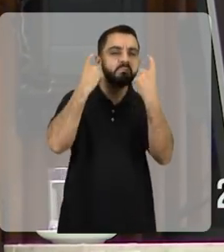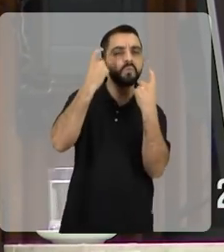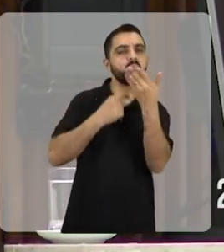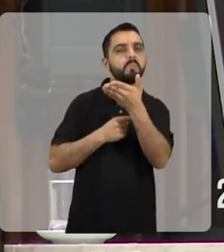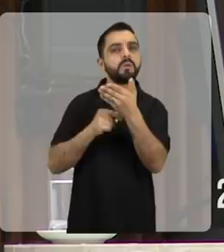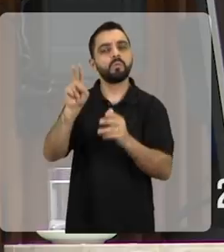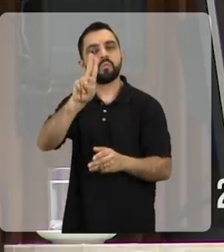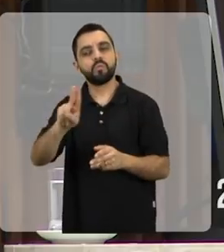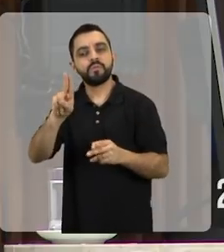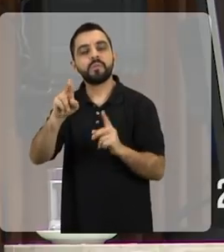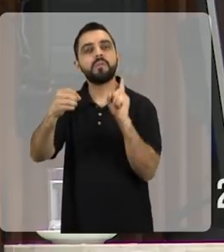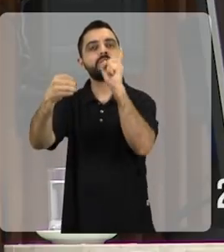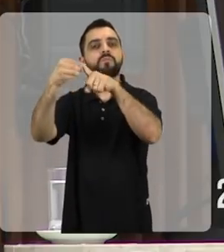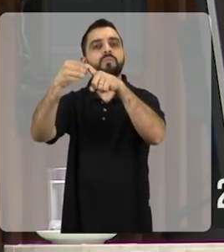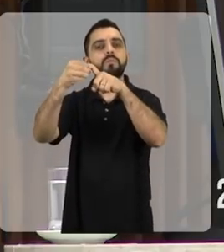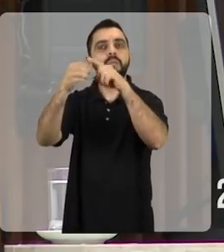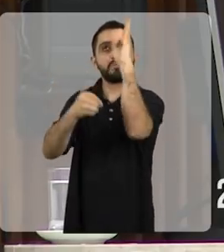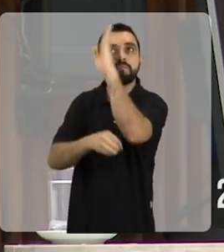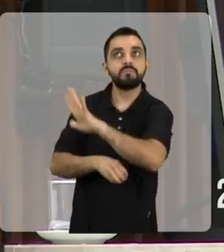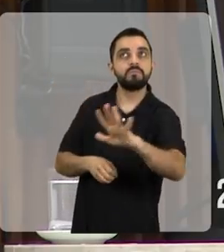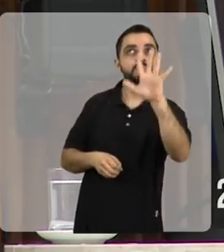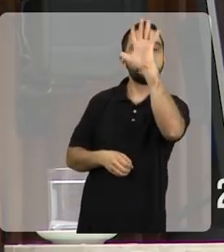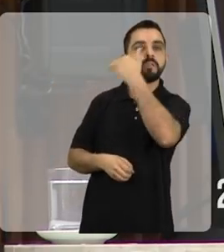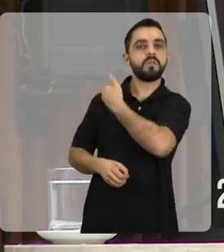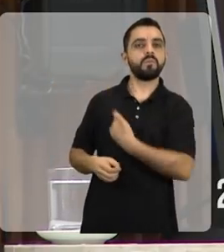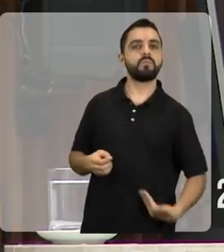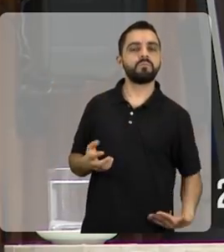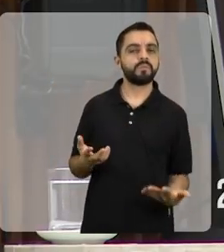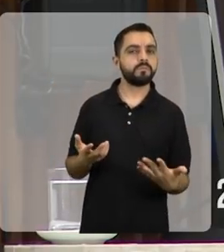ver com essa universidade tem vinculação federal